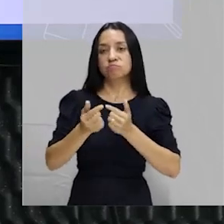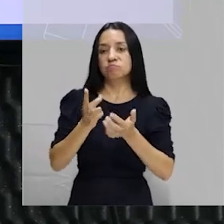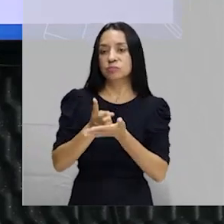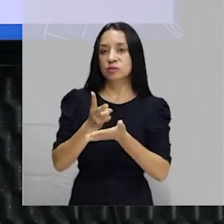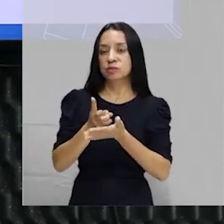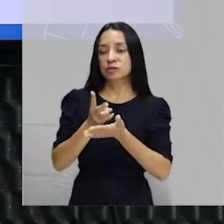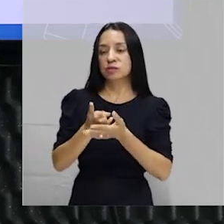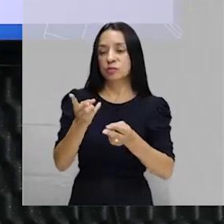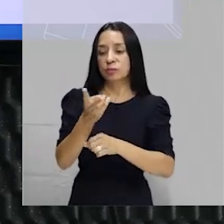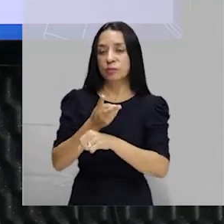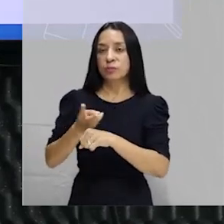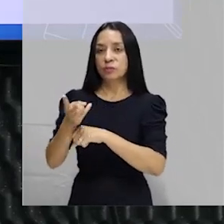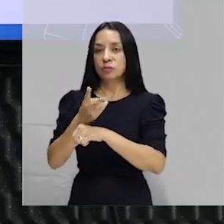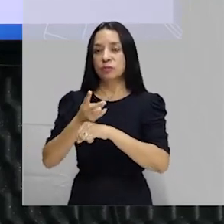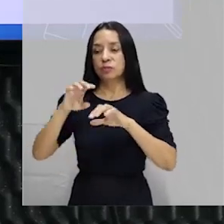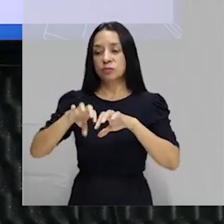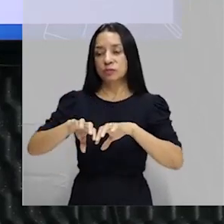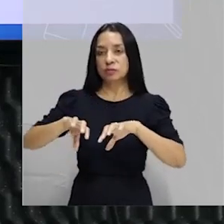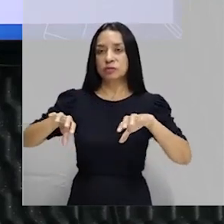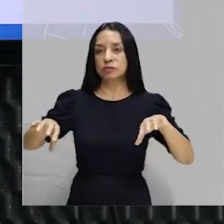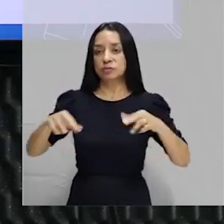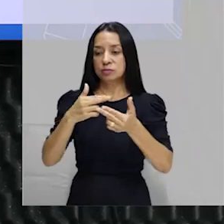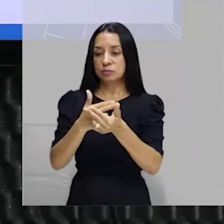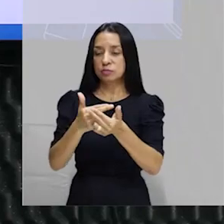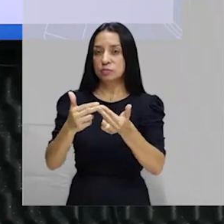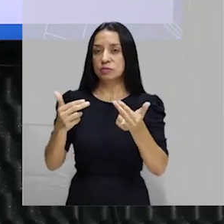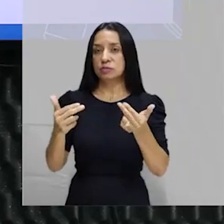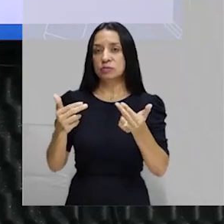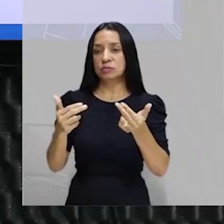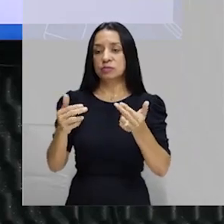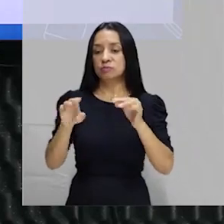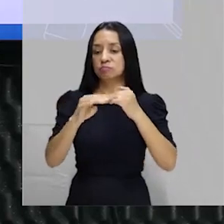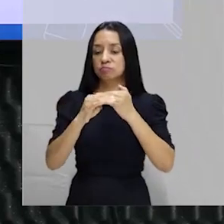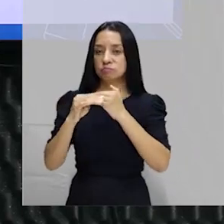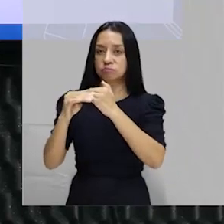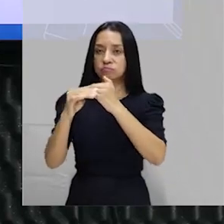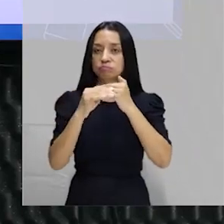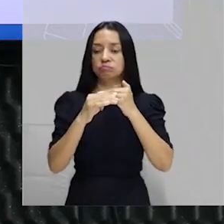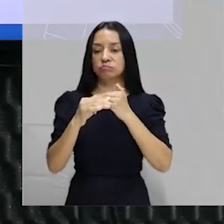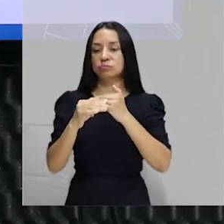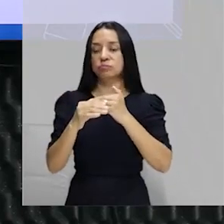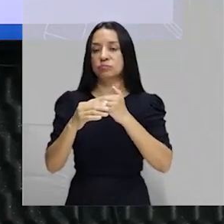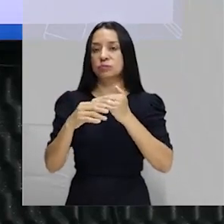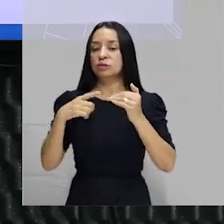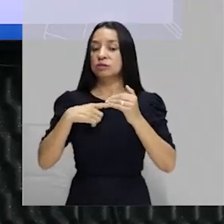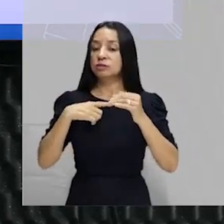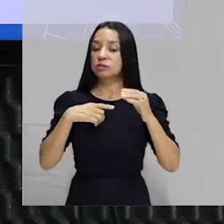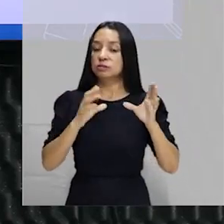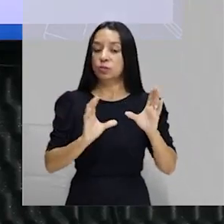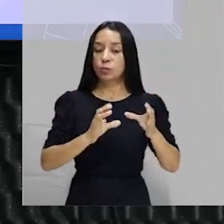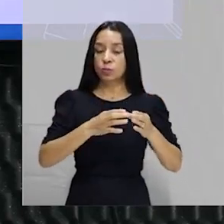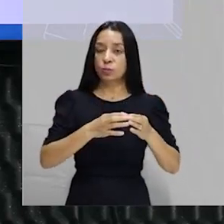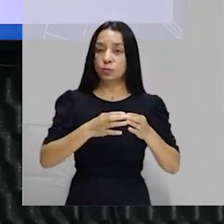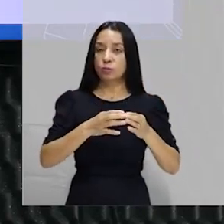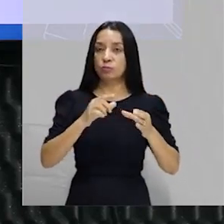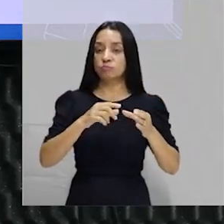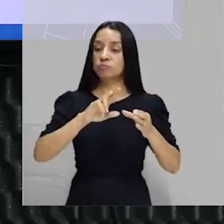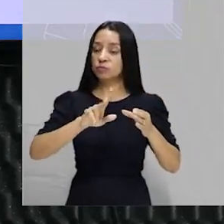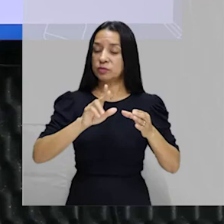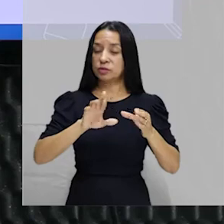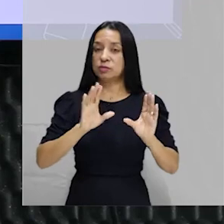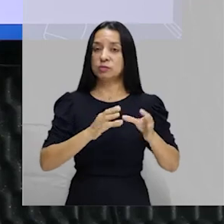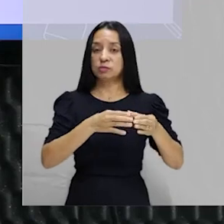combate às desigualdades. Mas o socialismo, de fato, ele nunca passou para a fase final do comunismo de igualdade total e a inexistência de